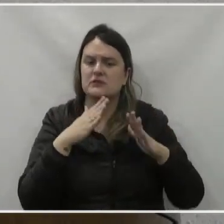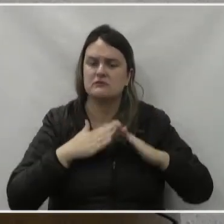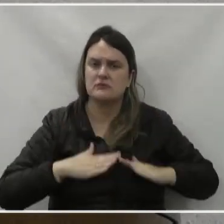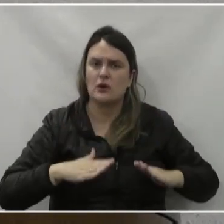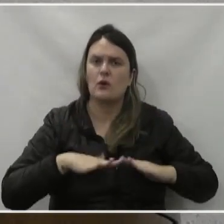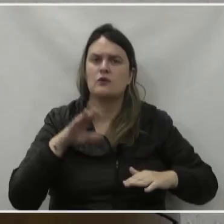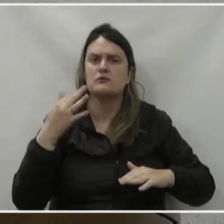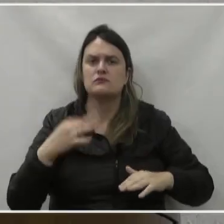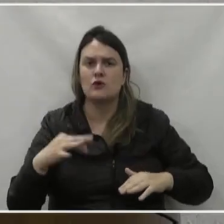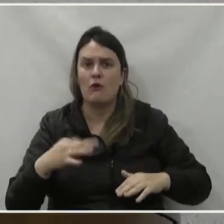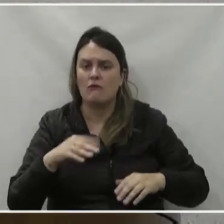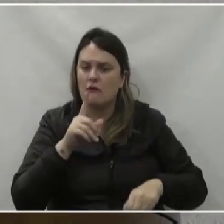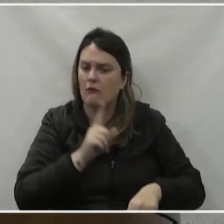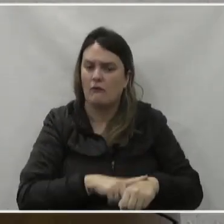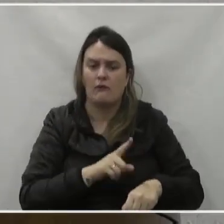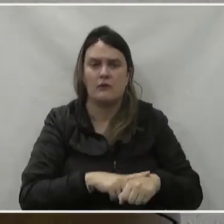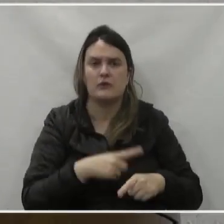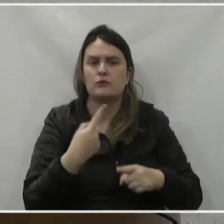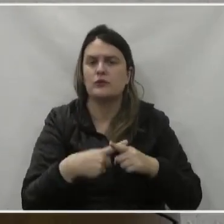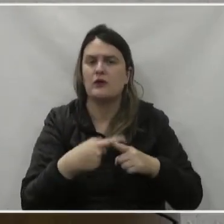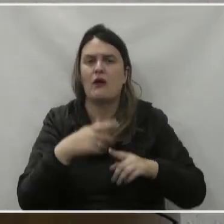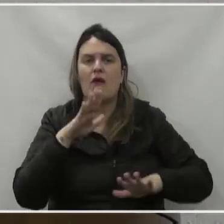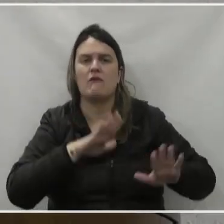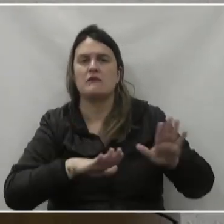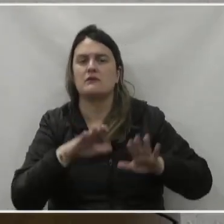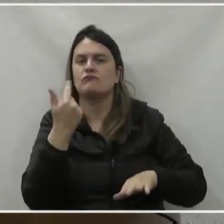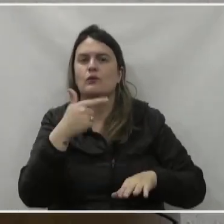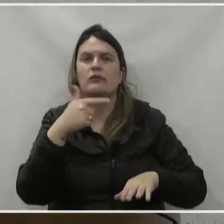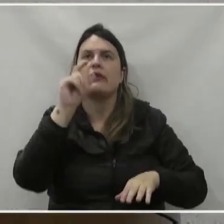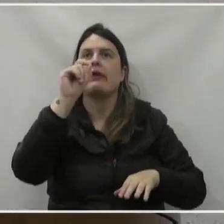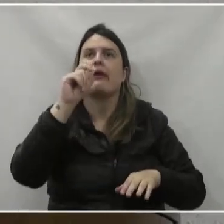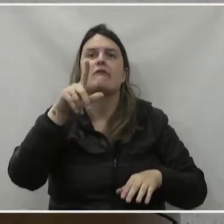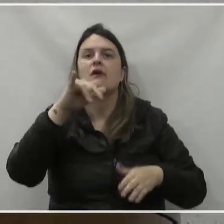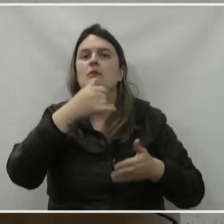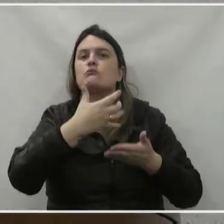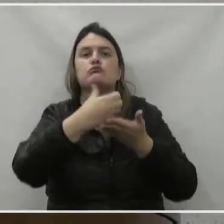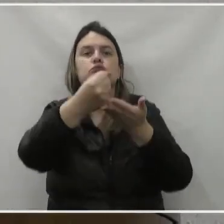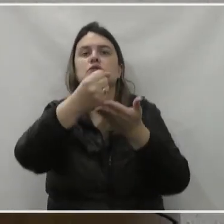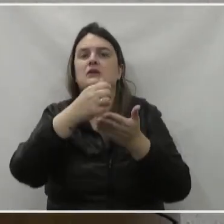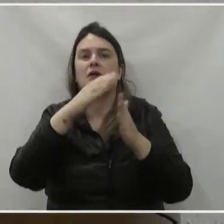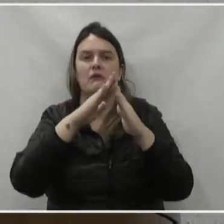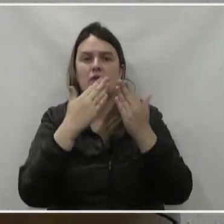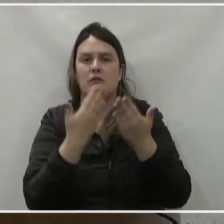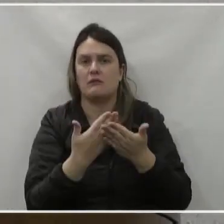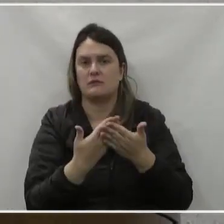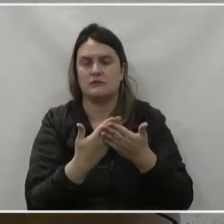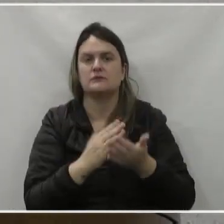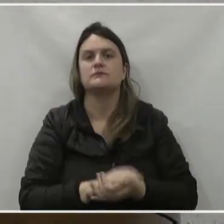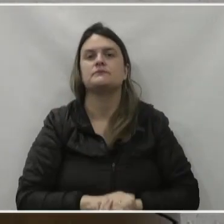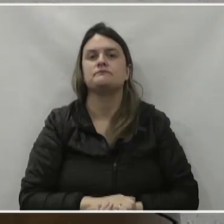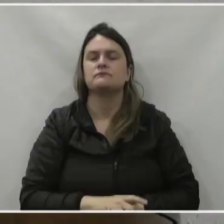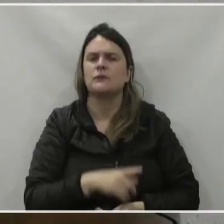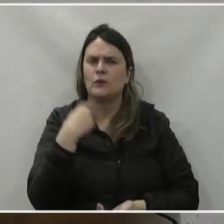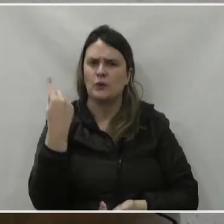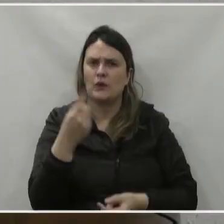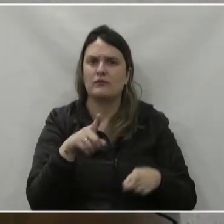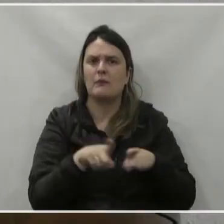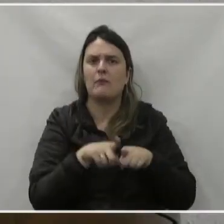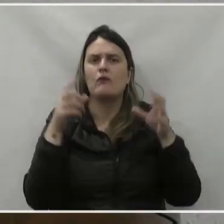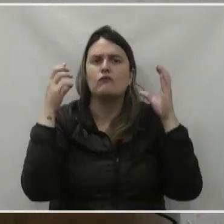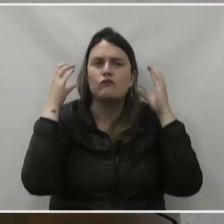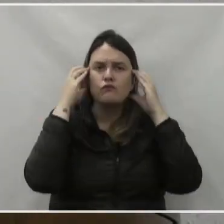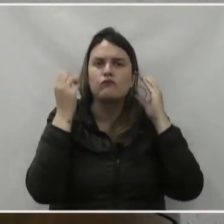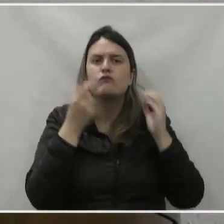as dores ali mesmo, pois muitas vezes não tem quem possa ir buscar a criança na escola. Somos